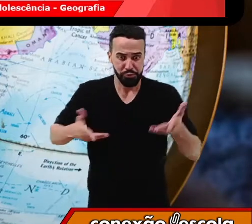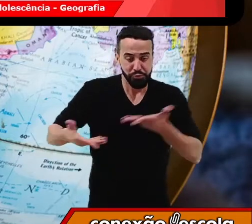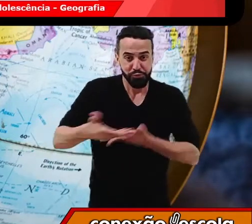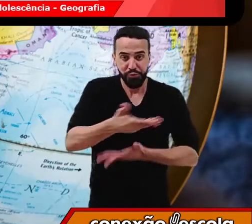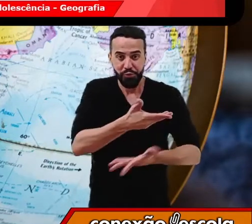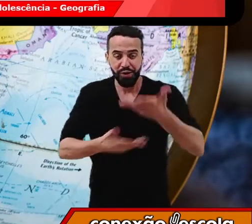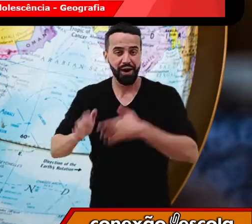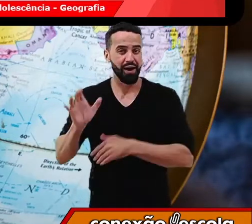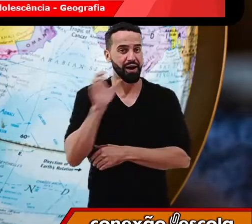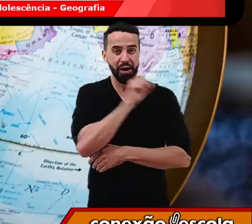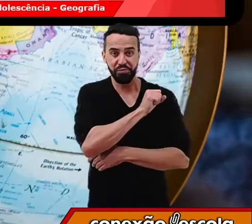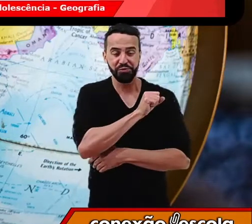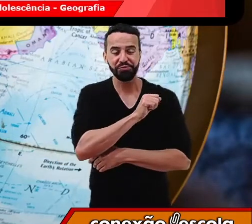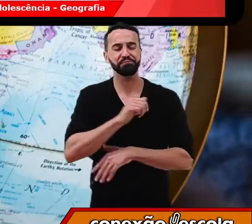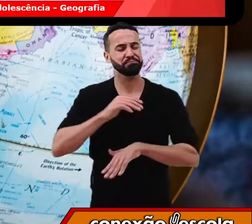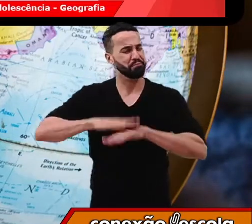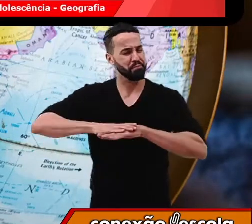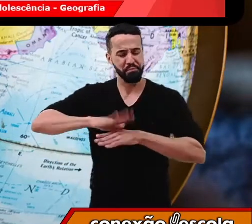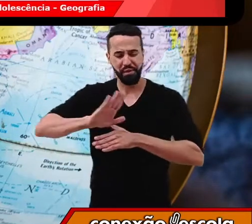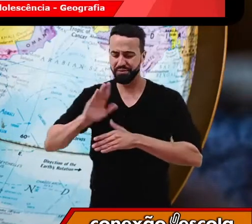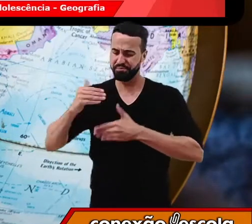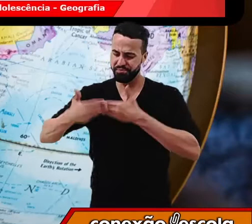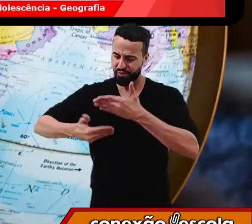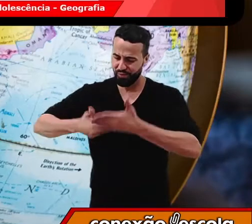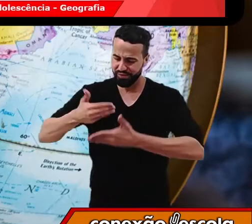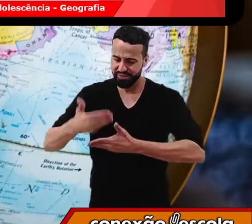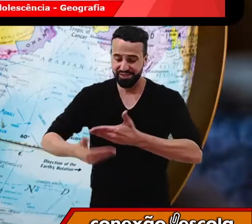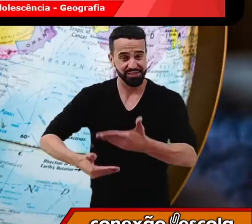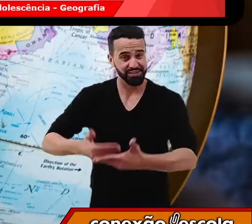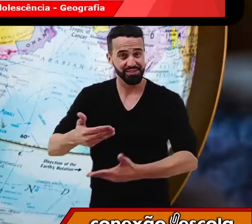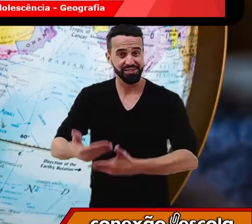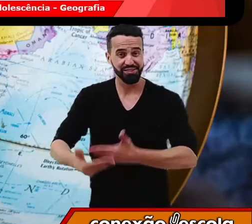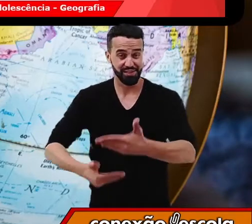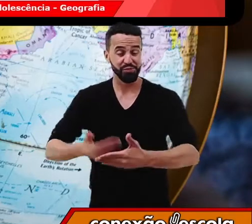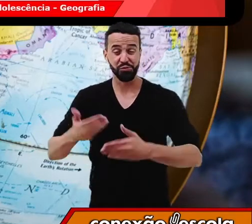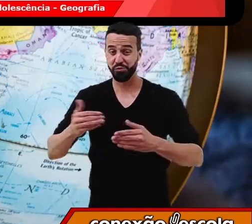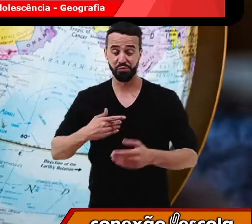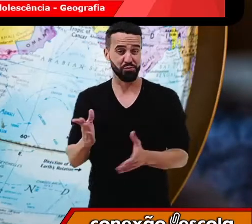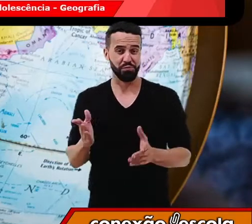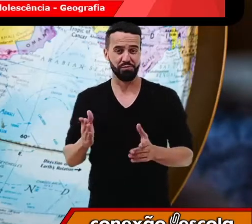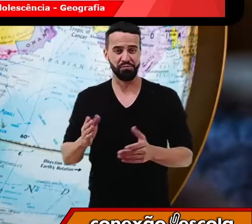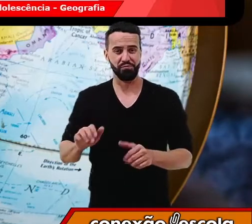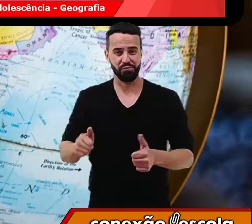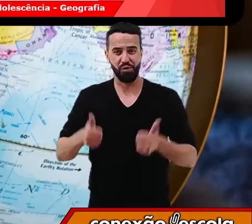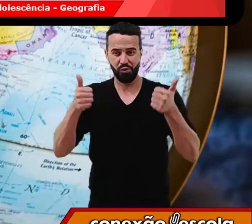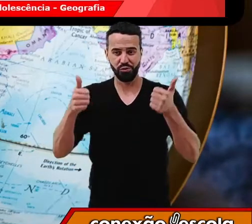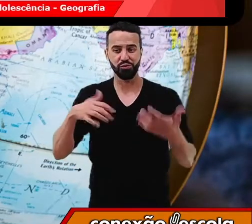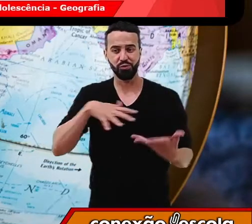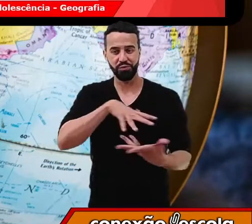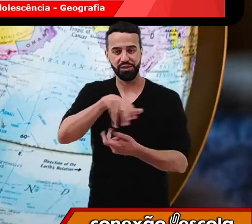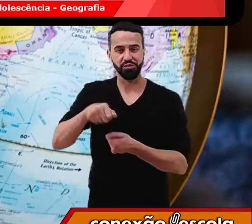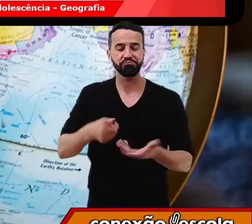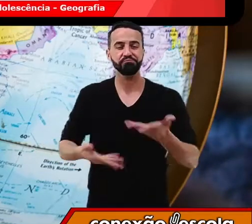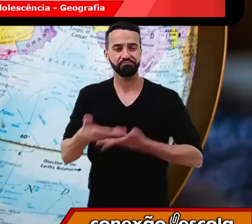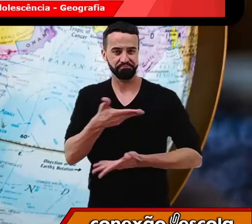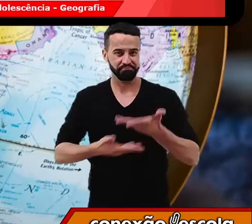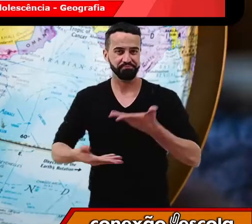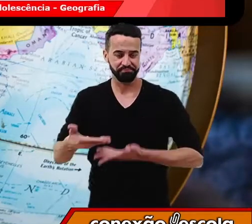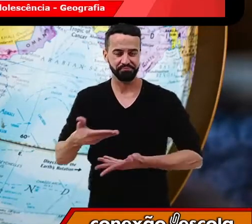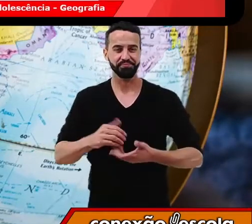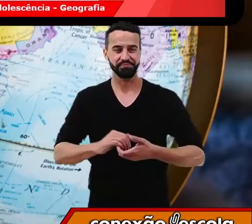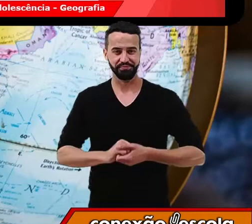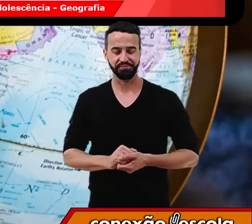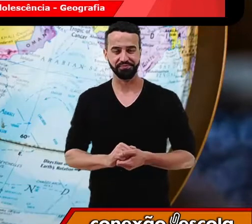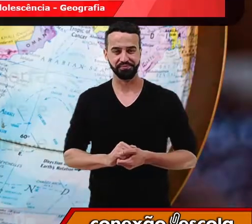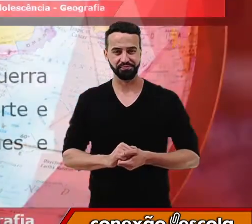trocas, mais intenso é o processo de globalização. Tranquilo? Olha só,